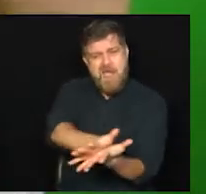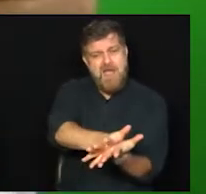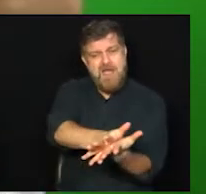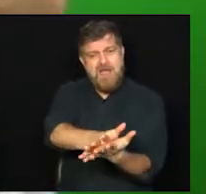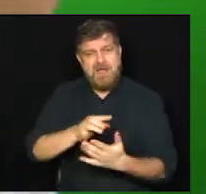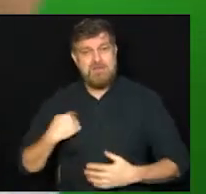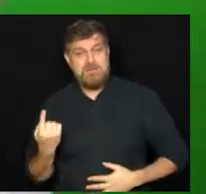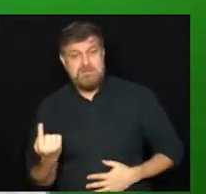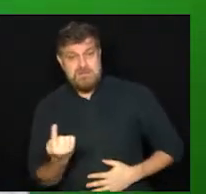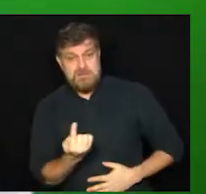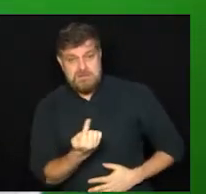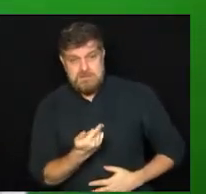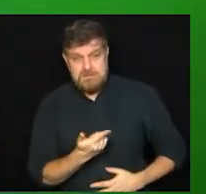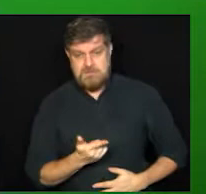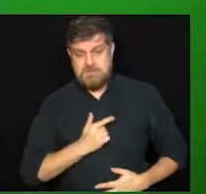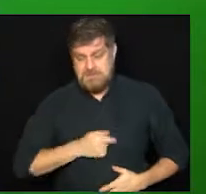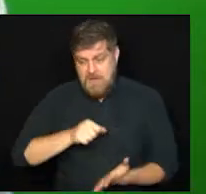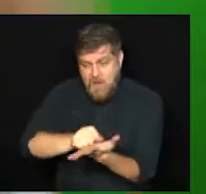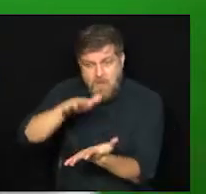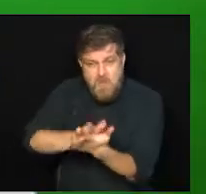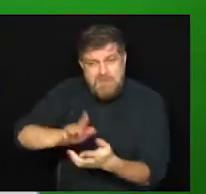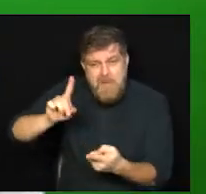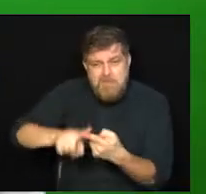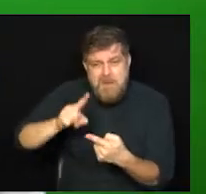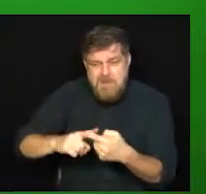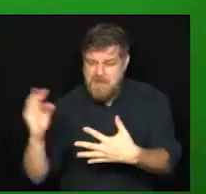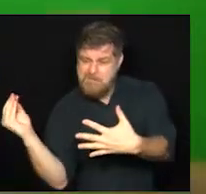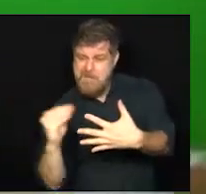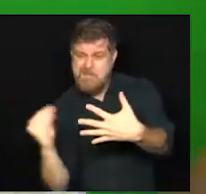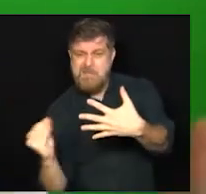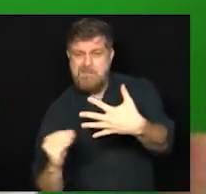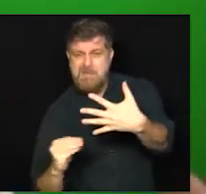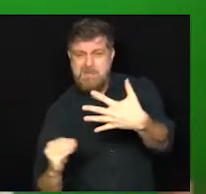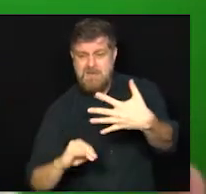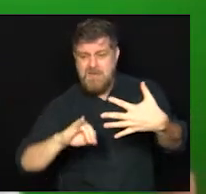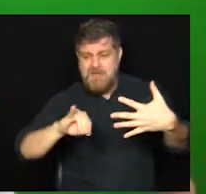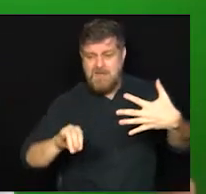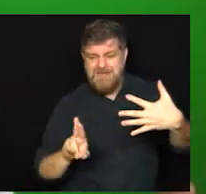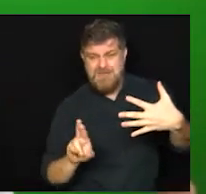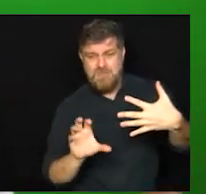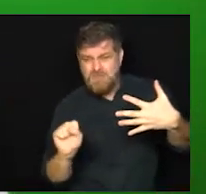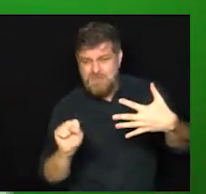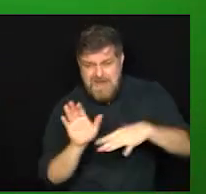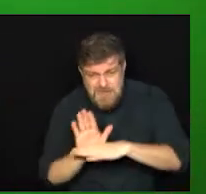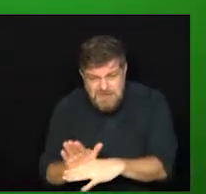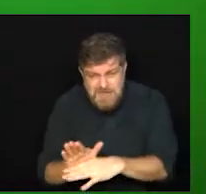gente entra com multa, com juro, isso não é ajudar.